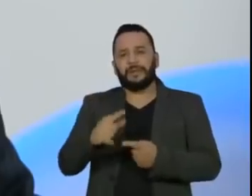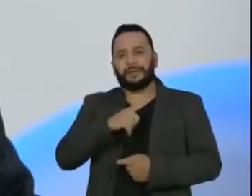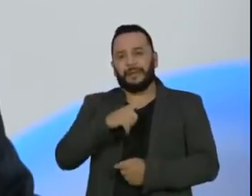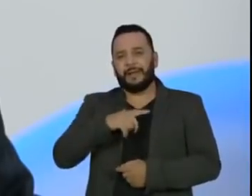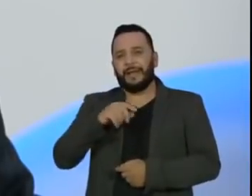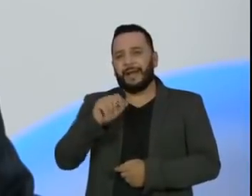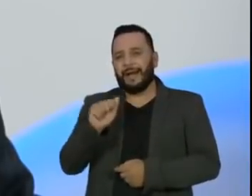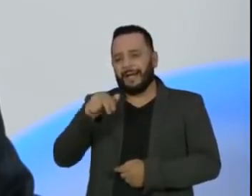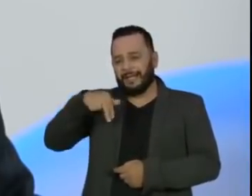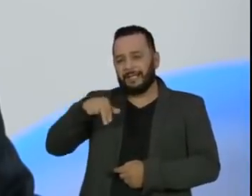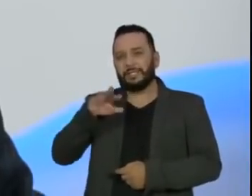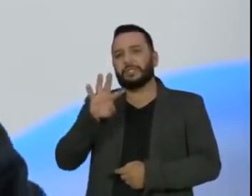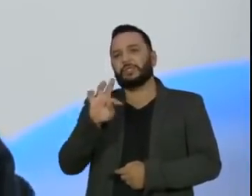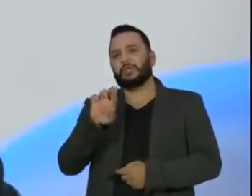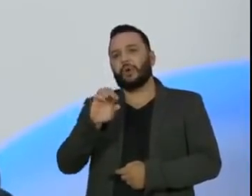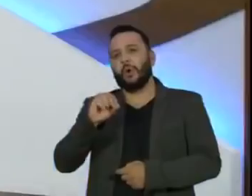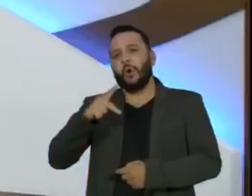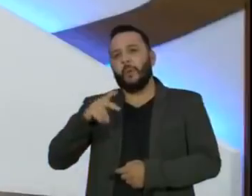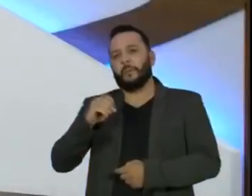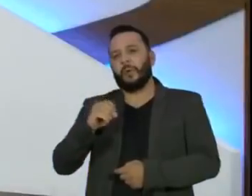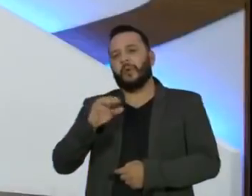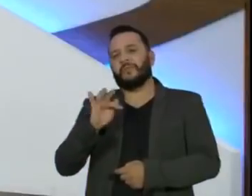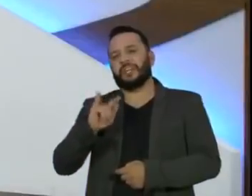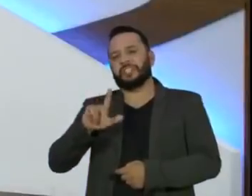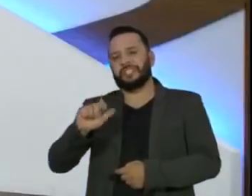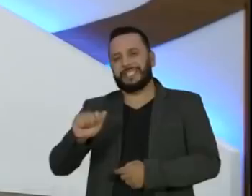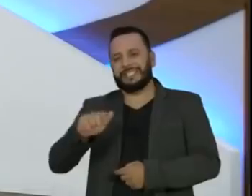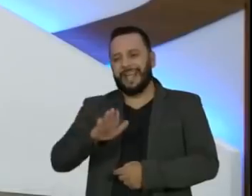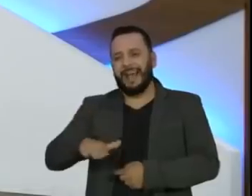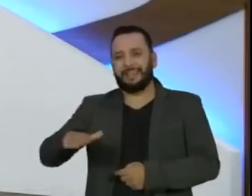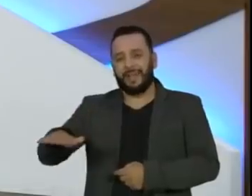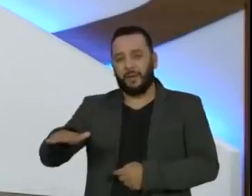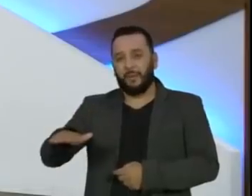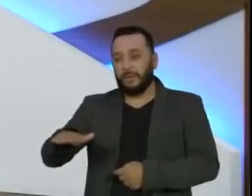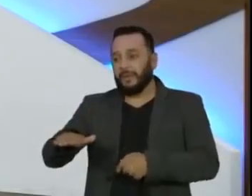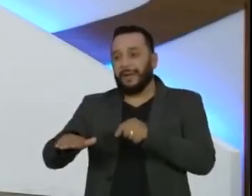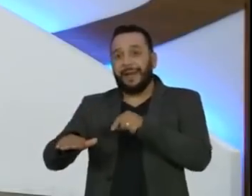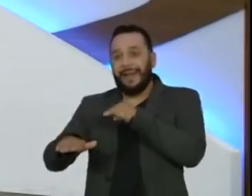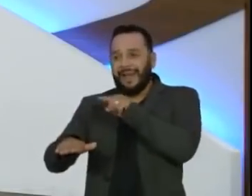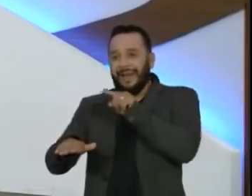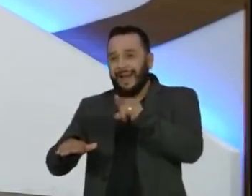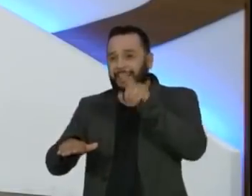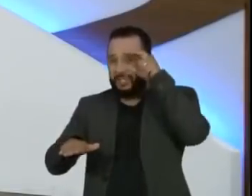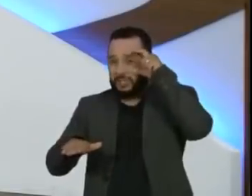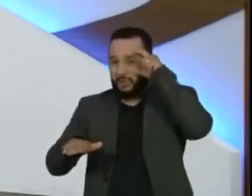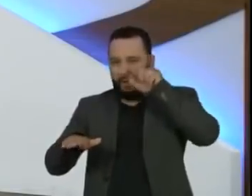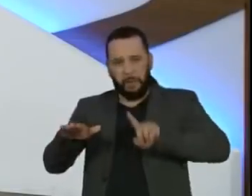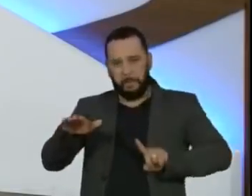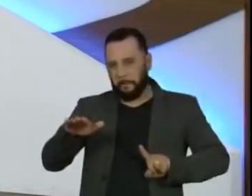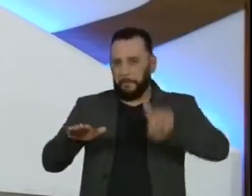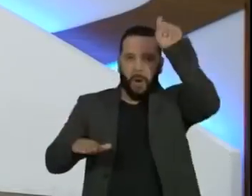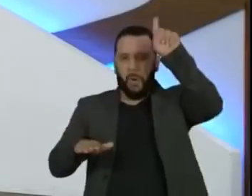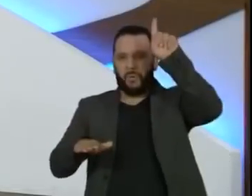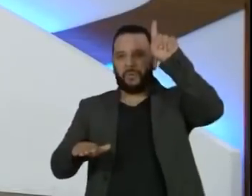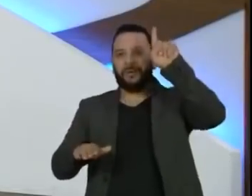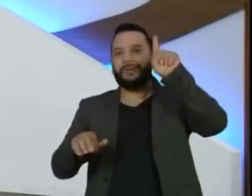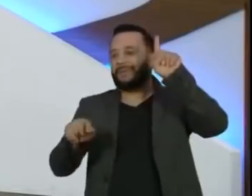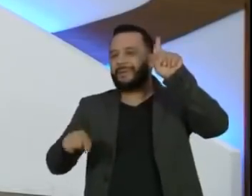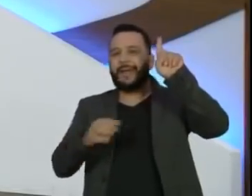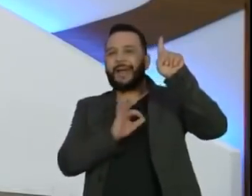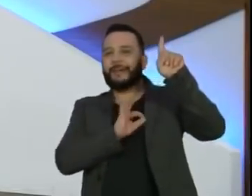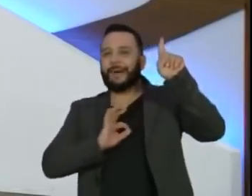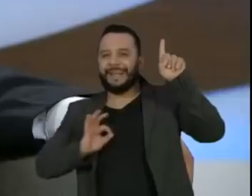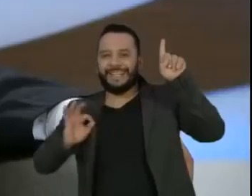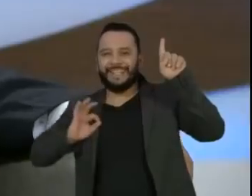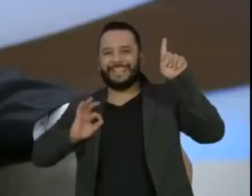eles vão se comer lá embaixo e ela sobrancelha vai planar no Olimpo aqueles anões eram Marina